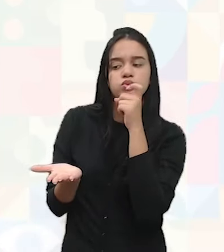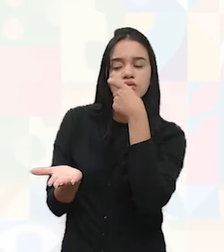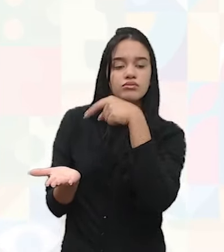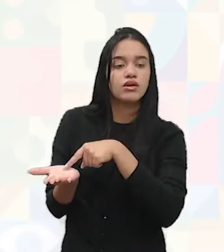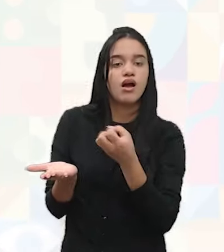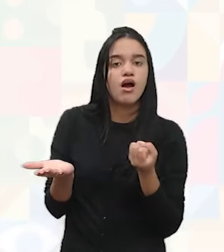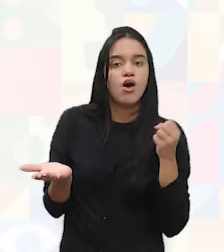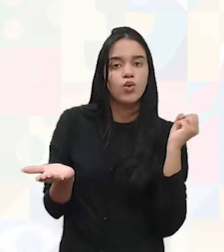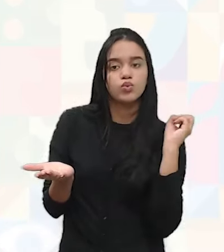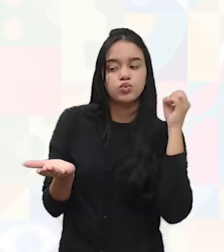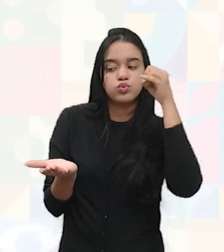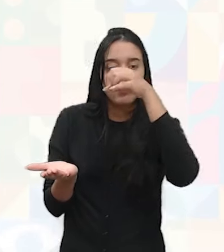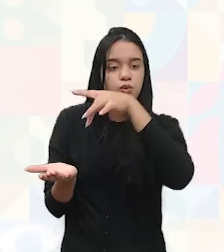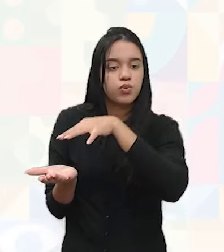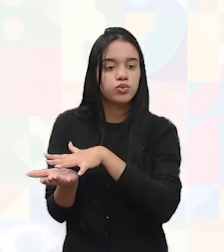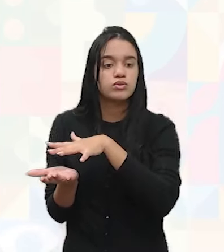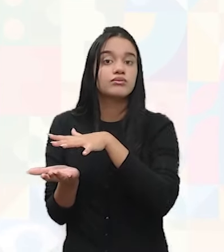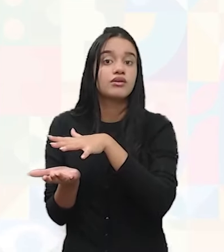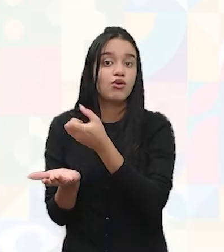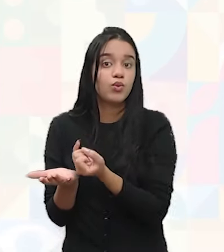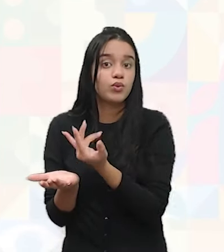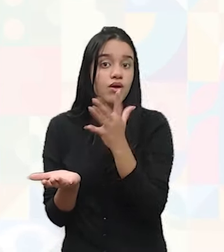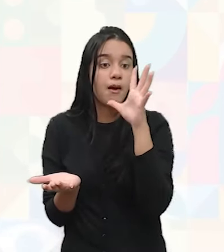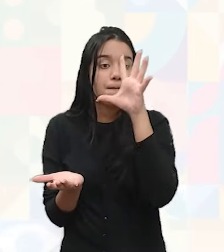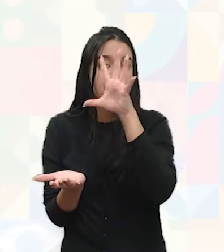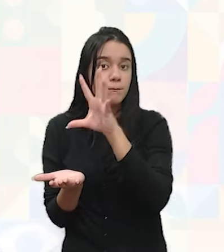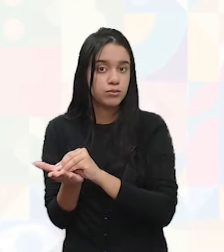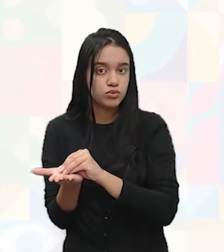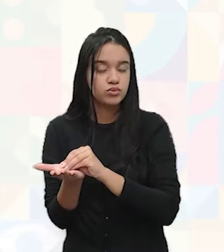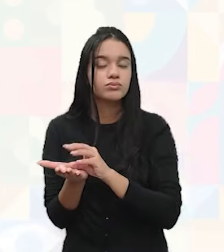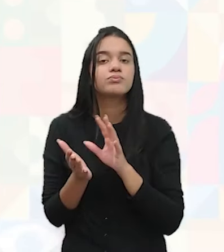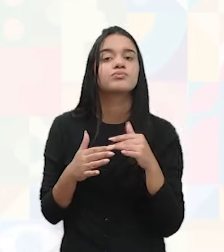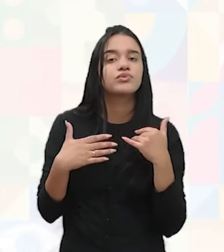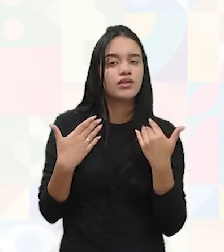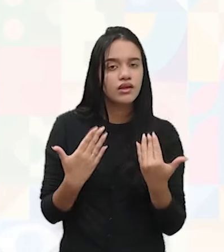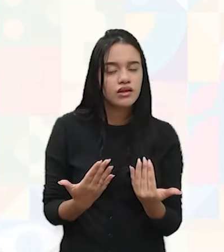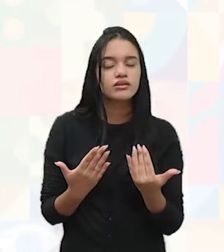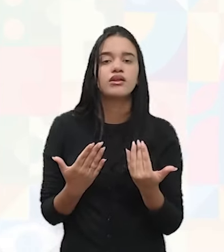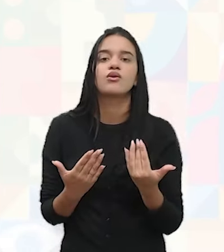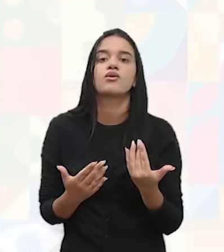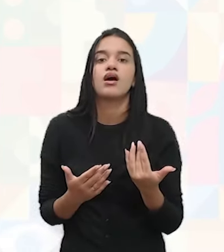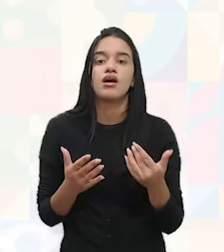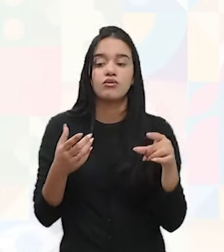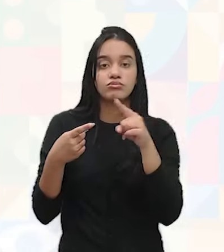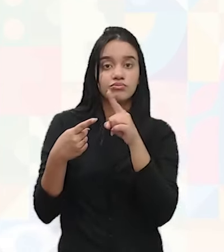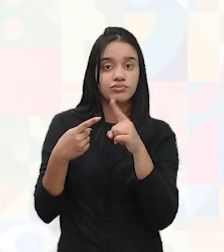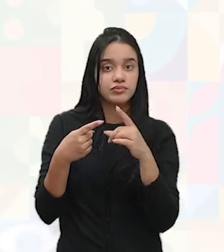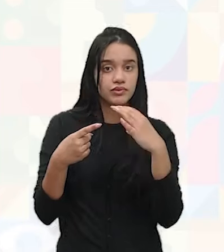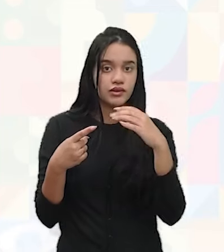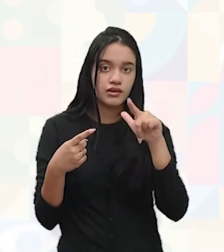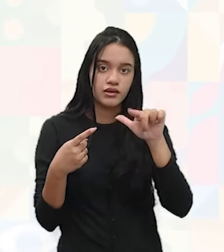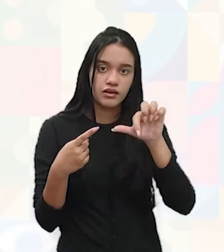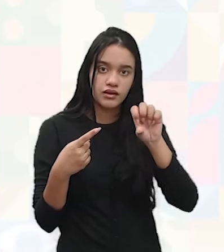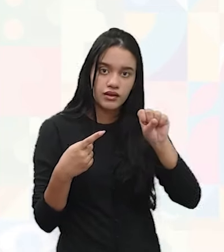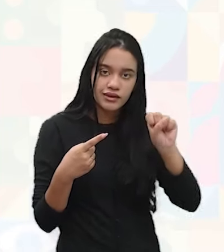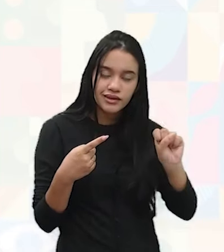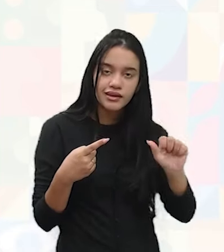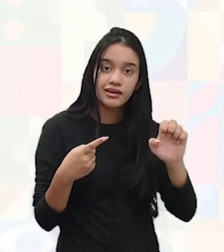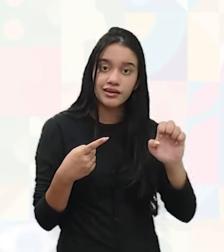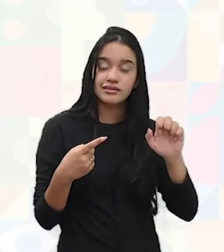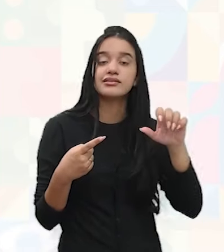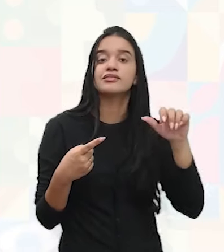extinguir aquele foco de incêndio Tá certo então o o extintor classe A é a partir do